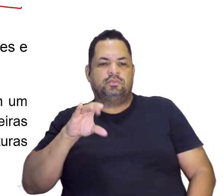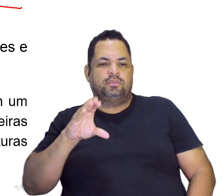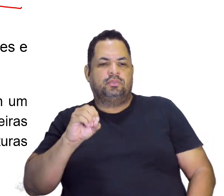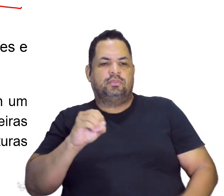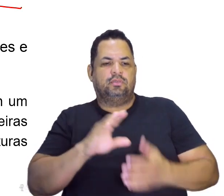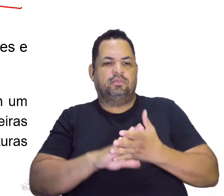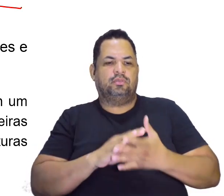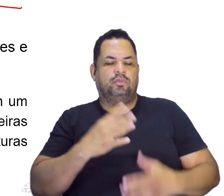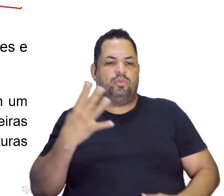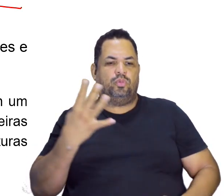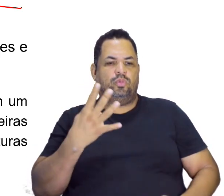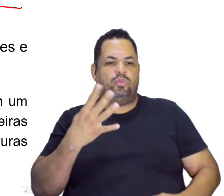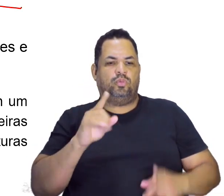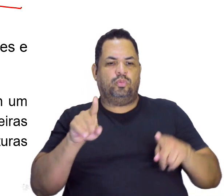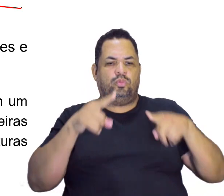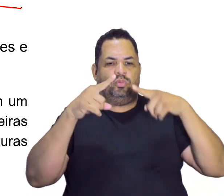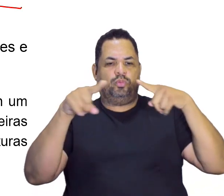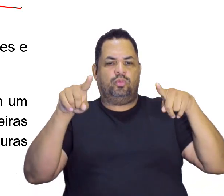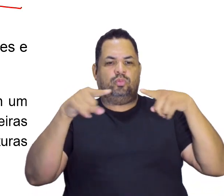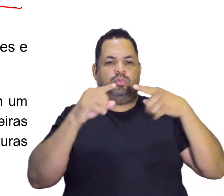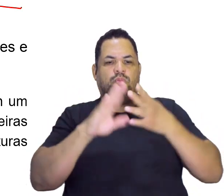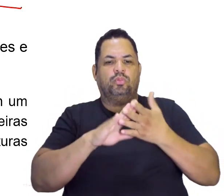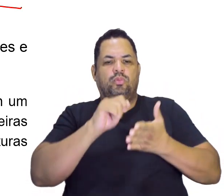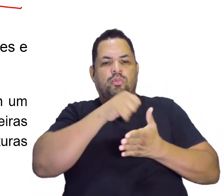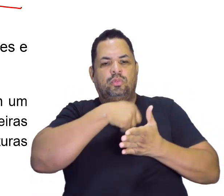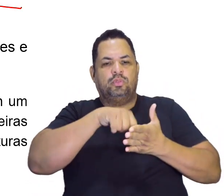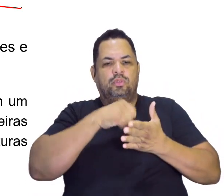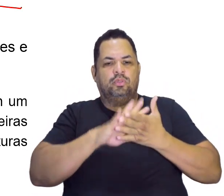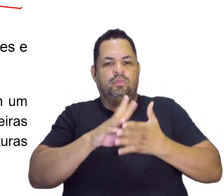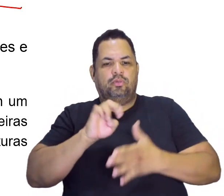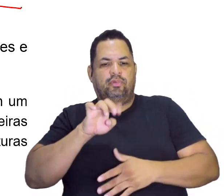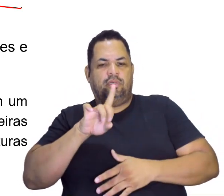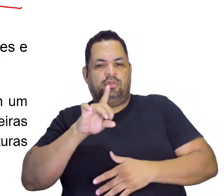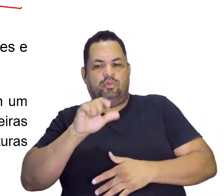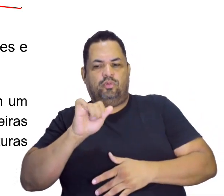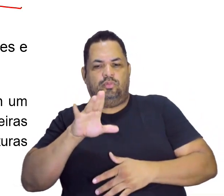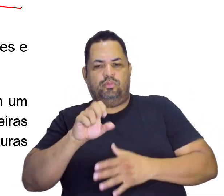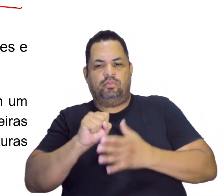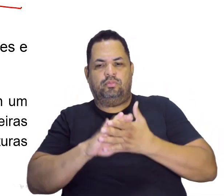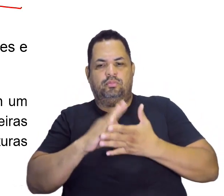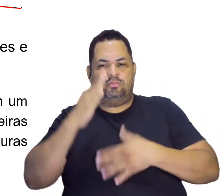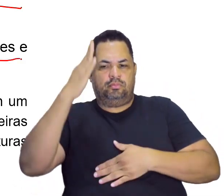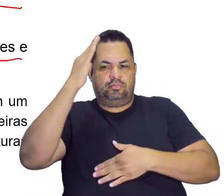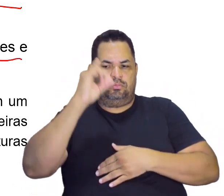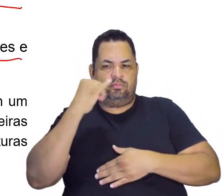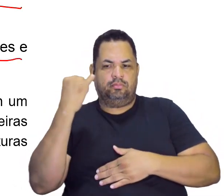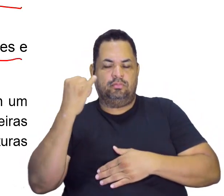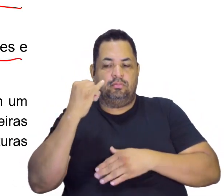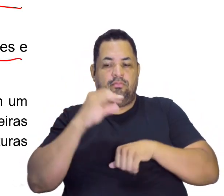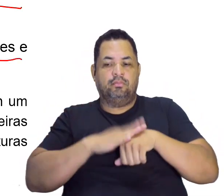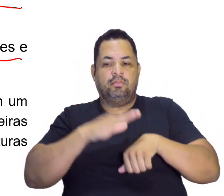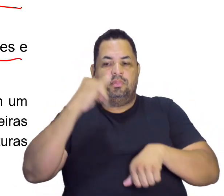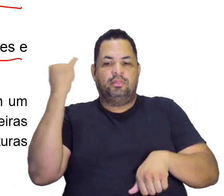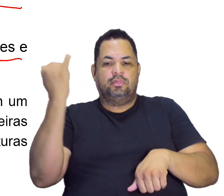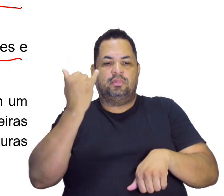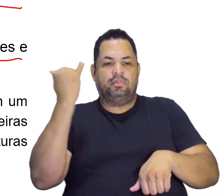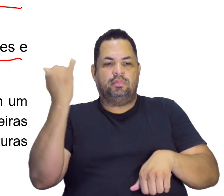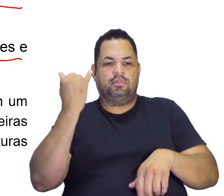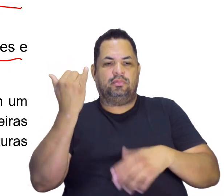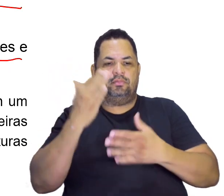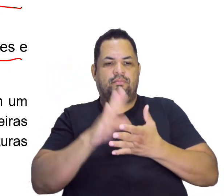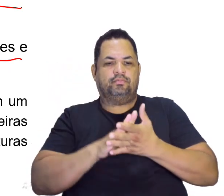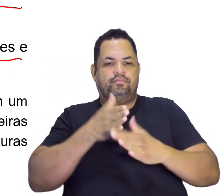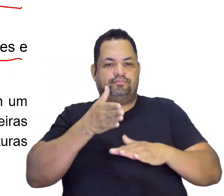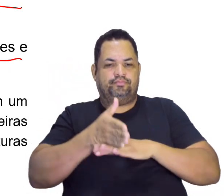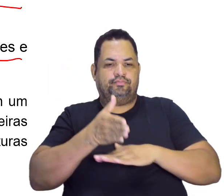4. O maestro e compositor Heitor Villa-Lobos, foi um dos mais importantes atuantes